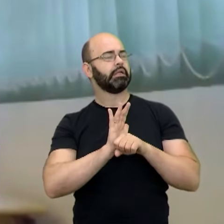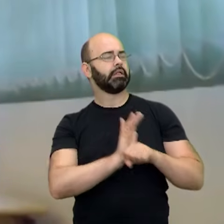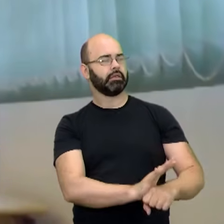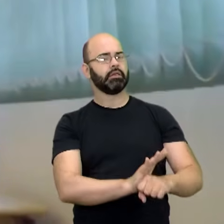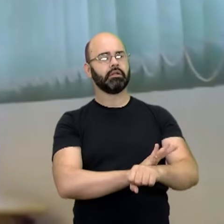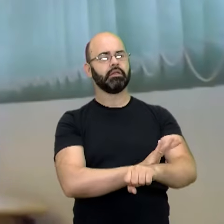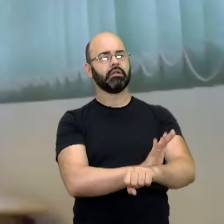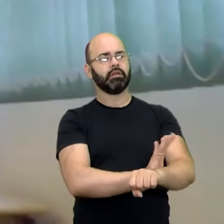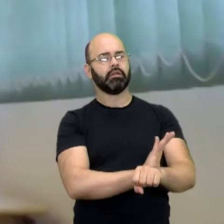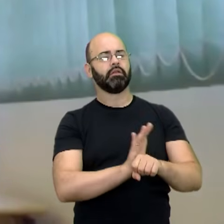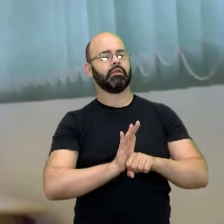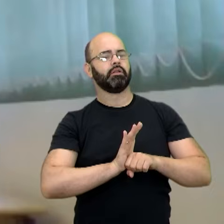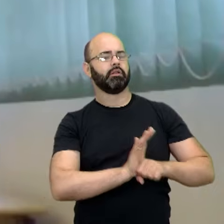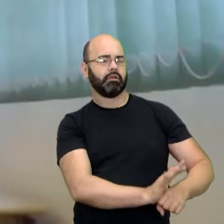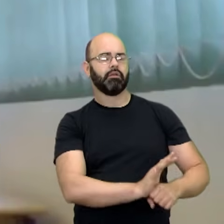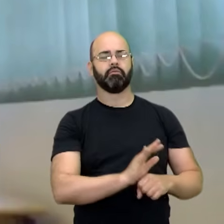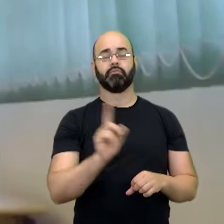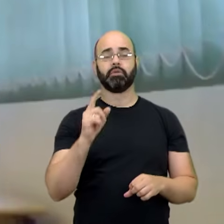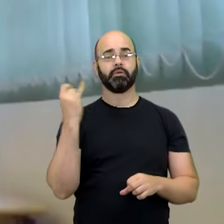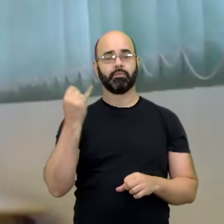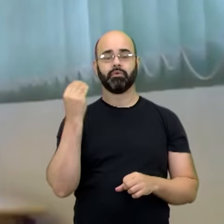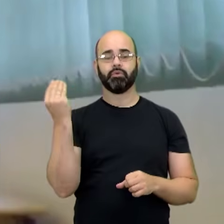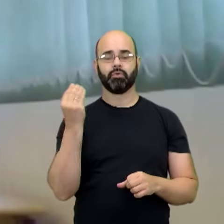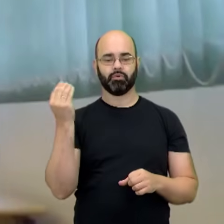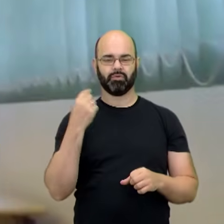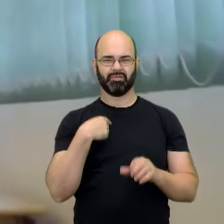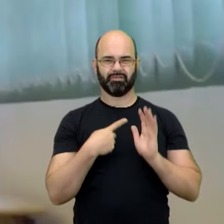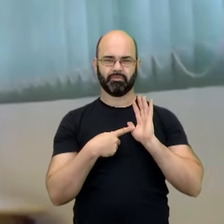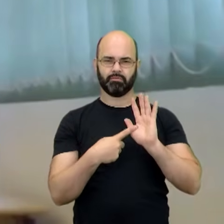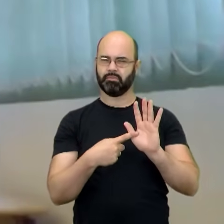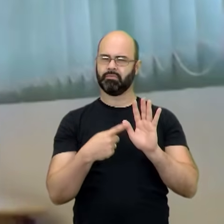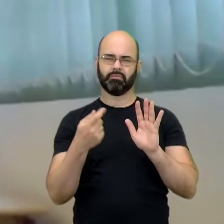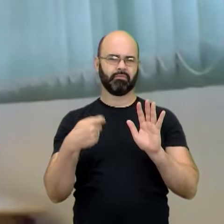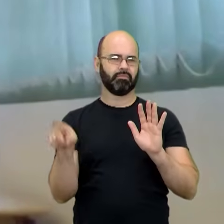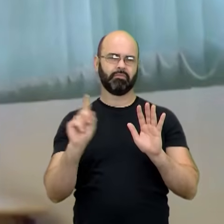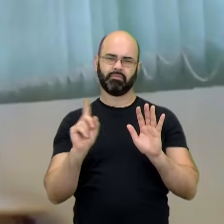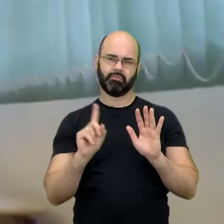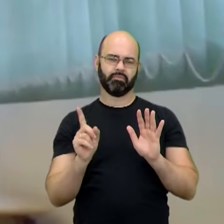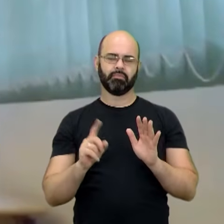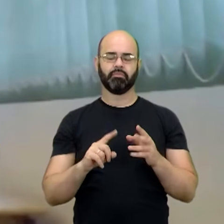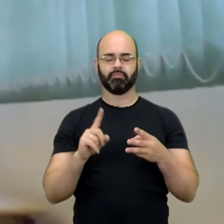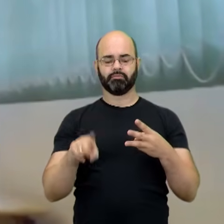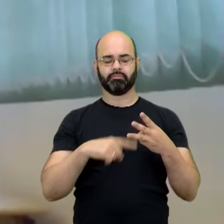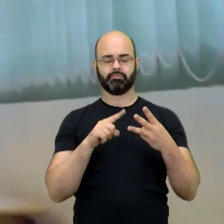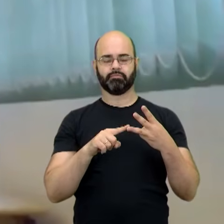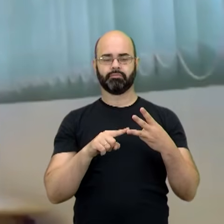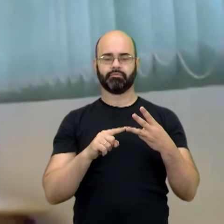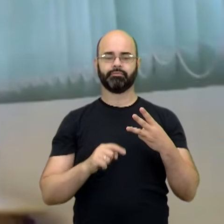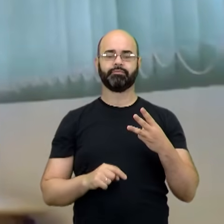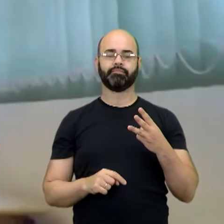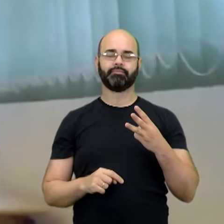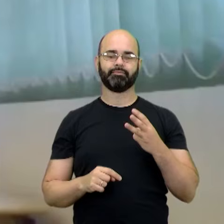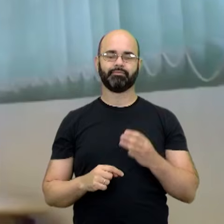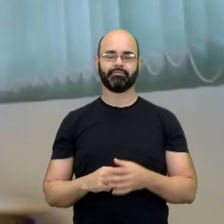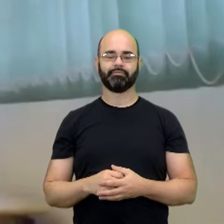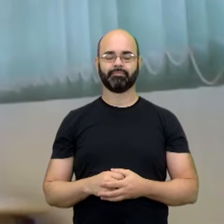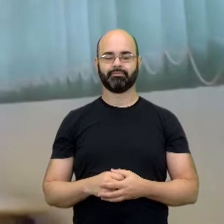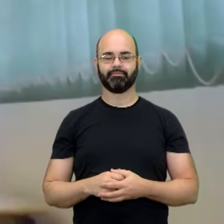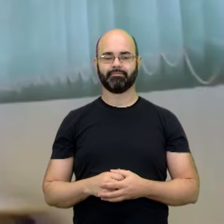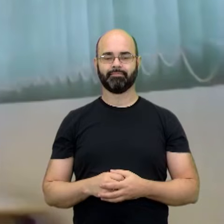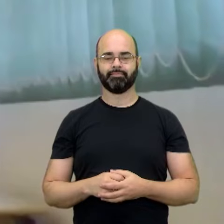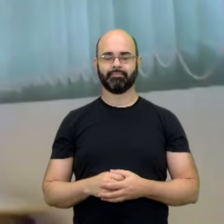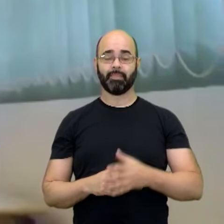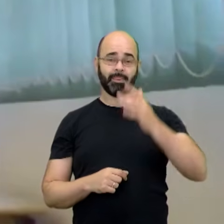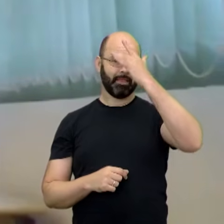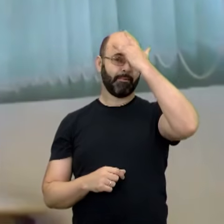você entender a importância e como tudo aquilo lá é desnecessário. E o último ponto é que um estudante,